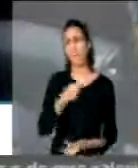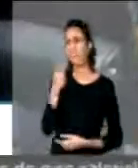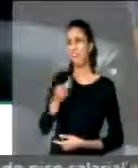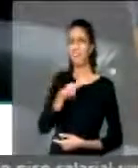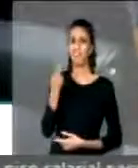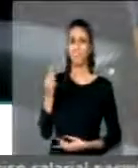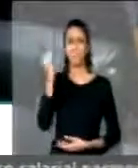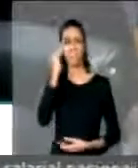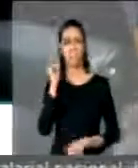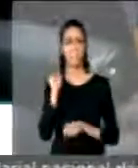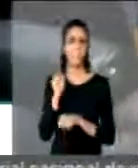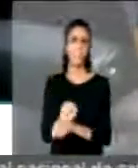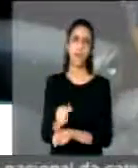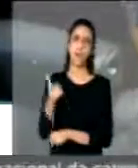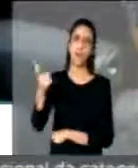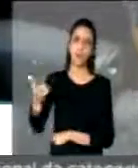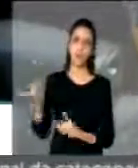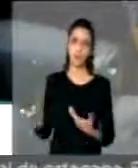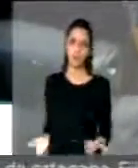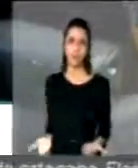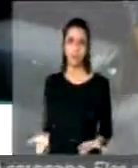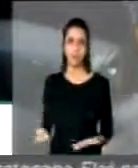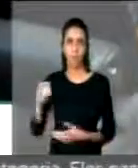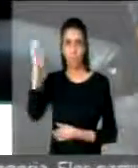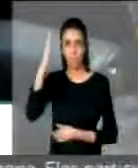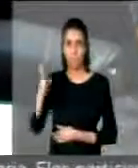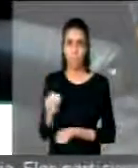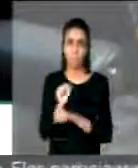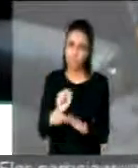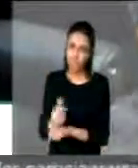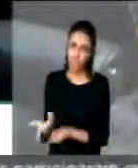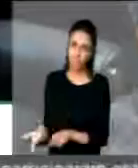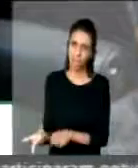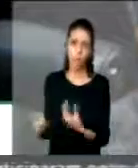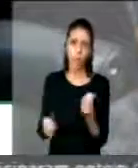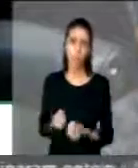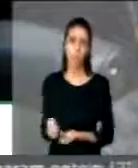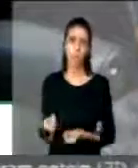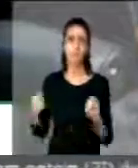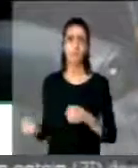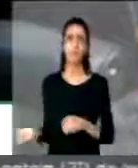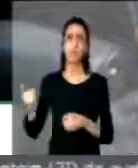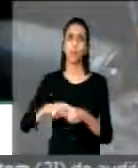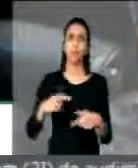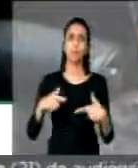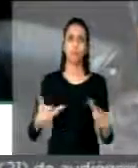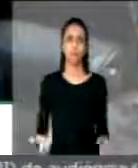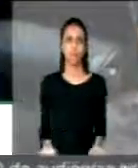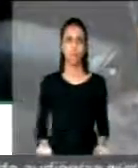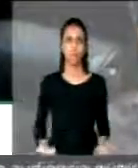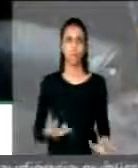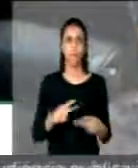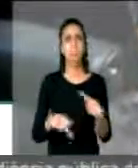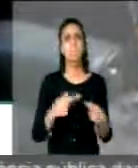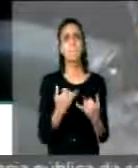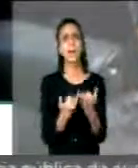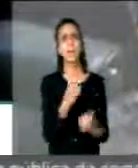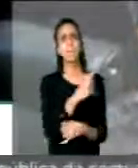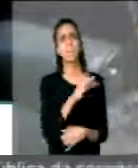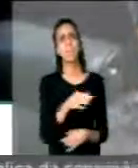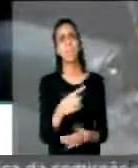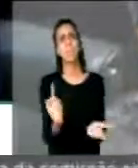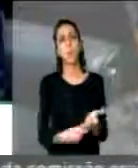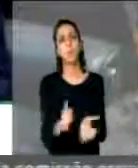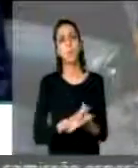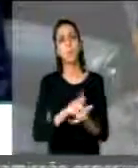tentar impedir que o país recupere o desenvolvimento, volte a gerar emprego, é mostrar que não tem compromisso nenhum com o Brasil.